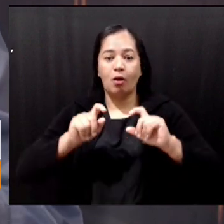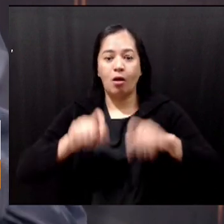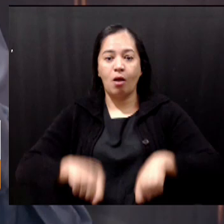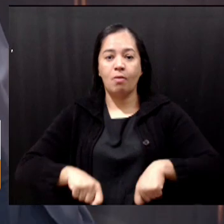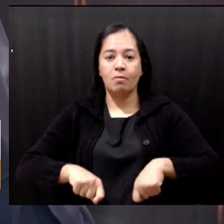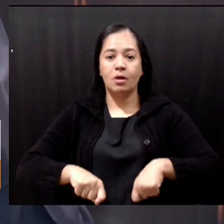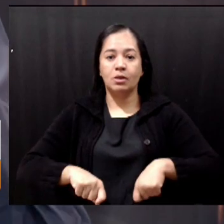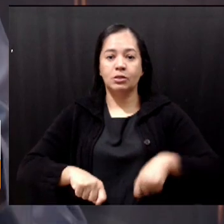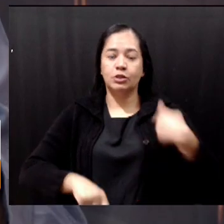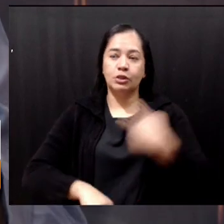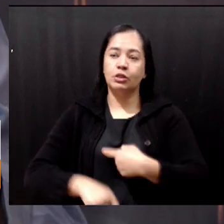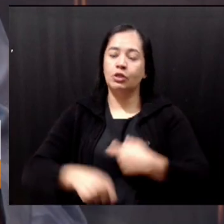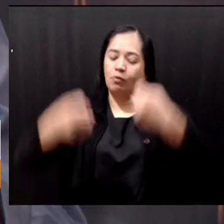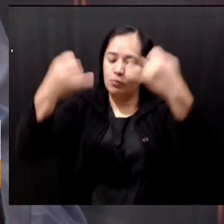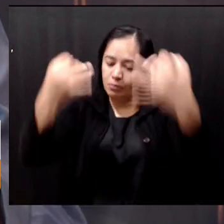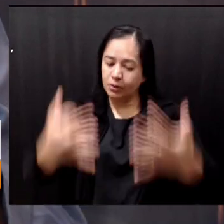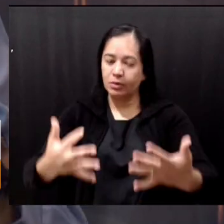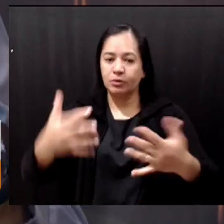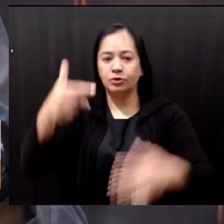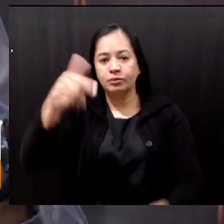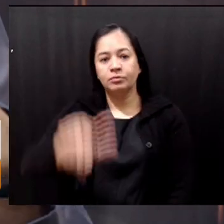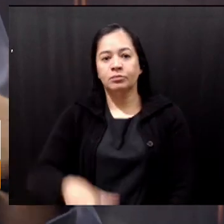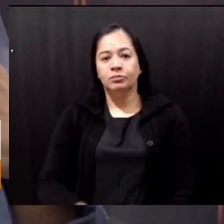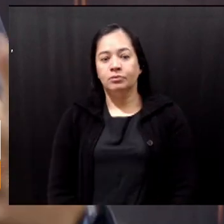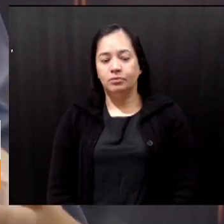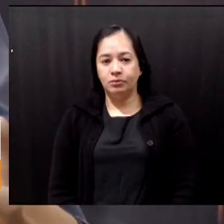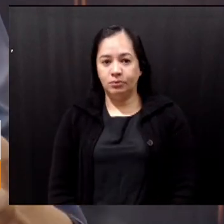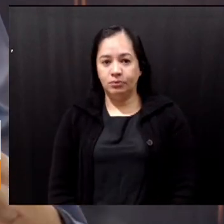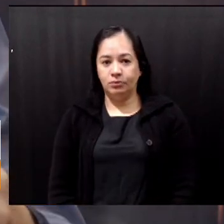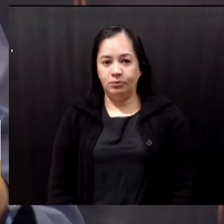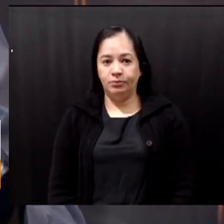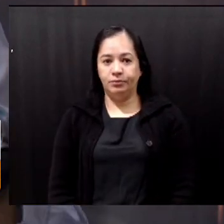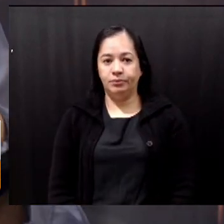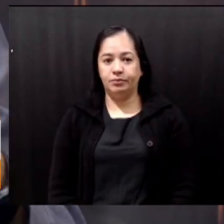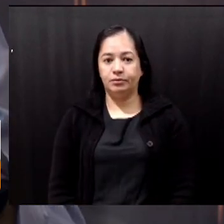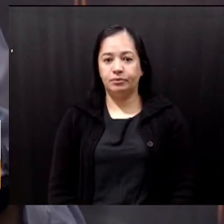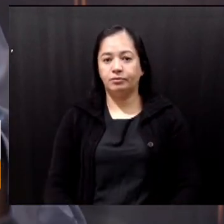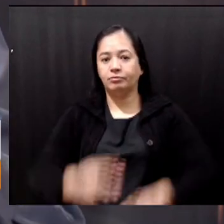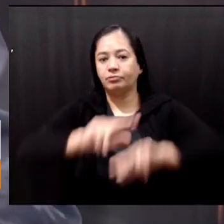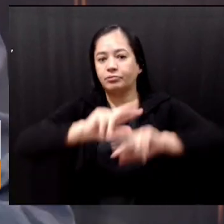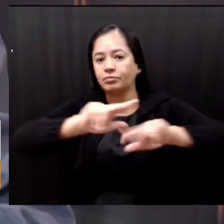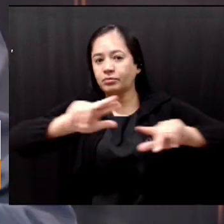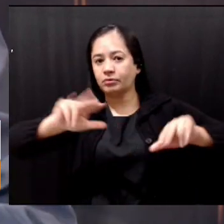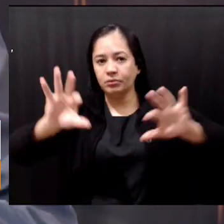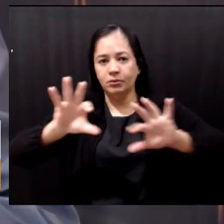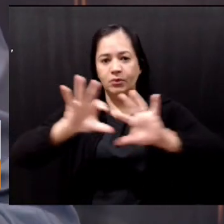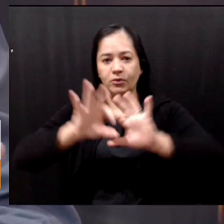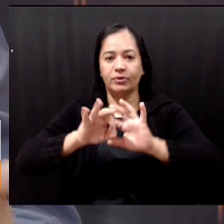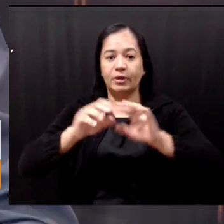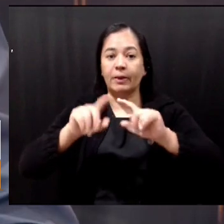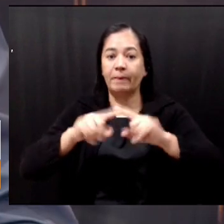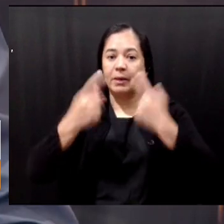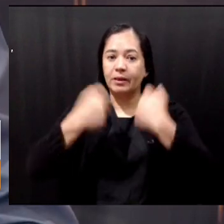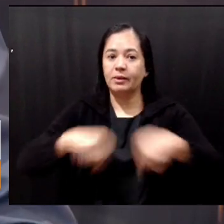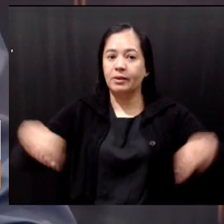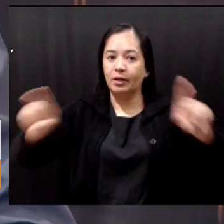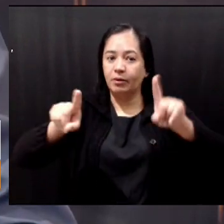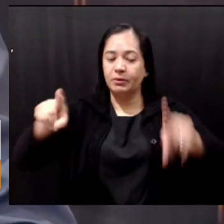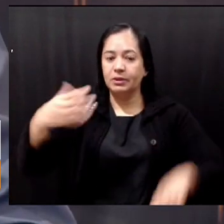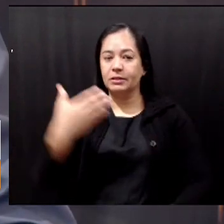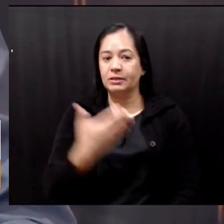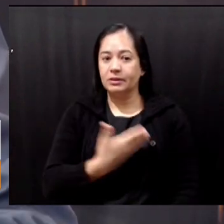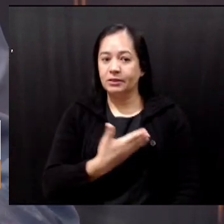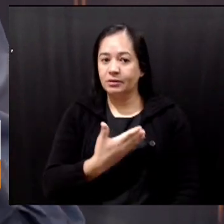falar, né, de formar vários vínculos, mas não necessariamente uma amizade. Antes a gente Uhum. dividia mais